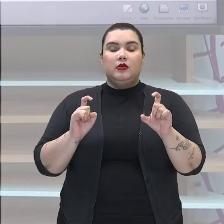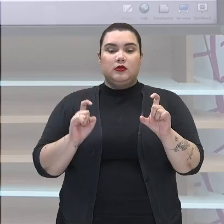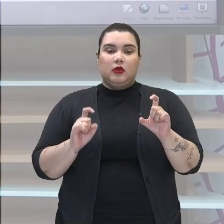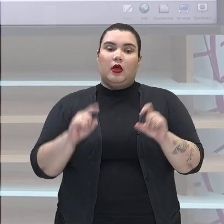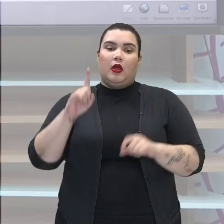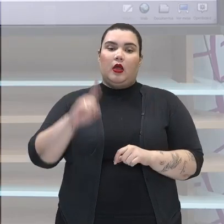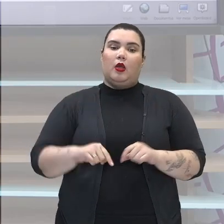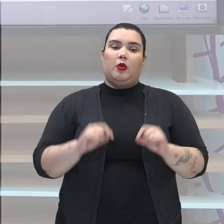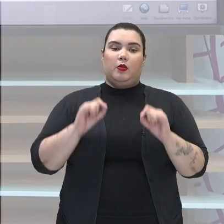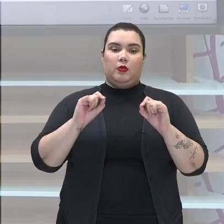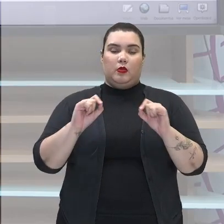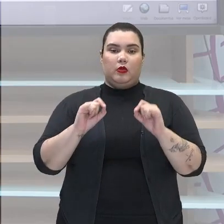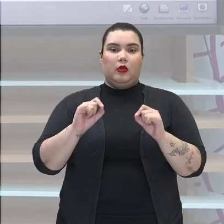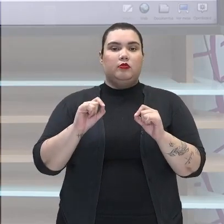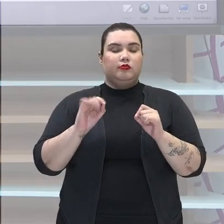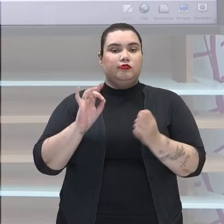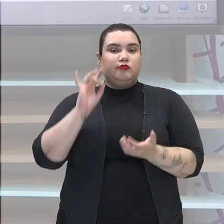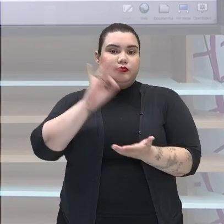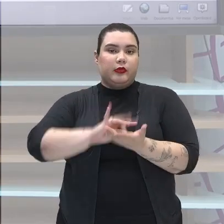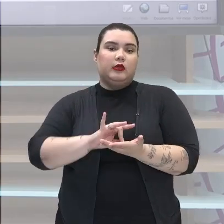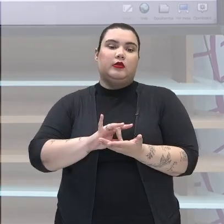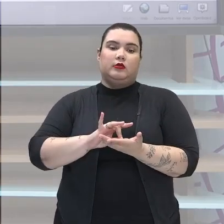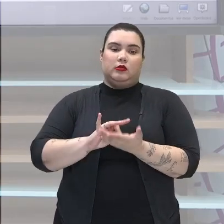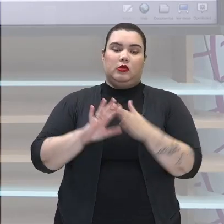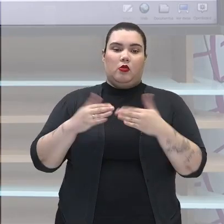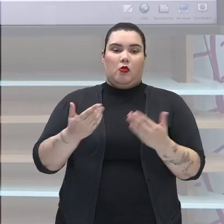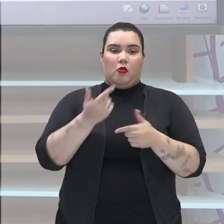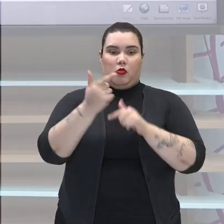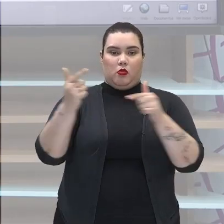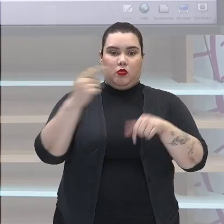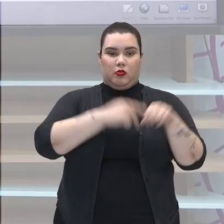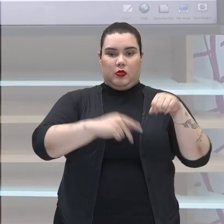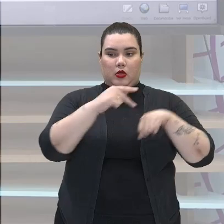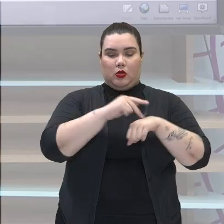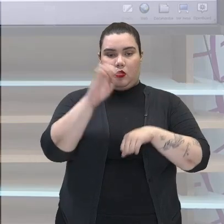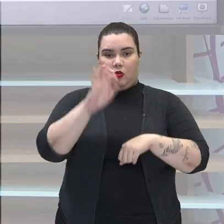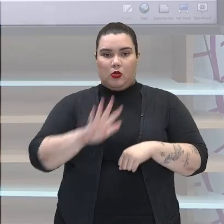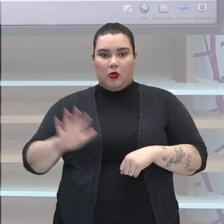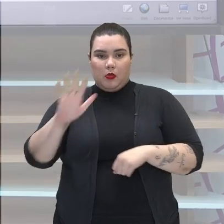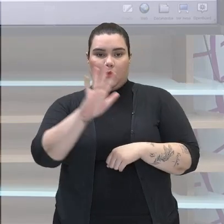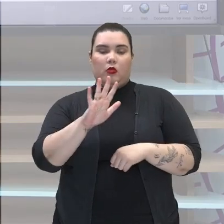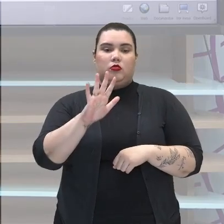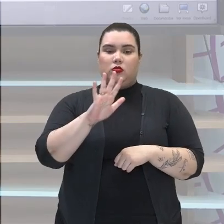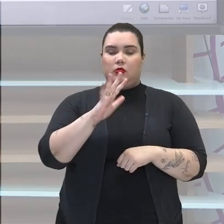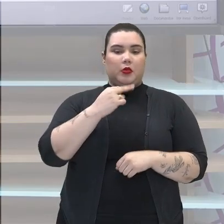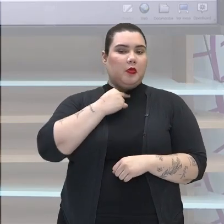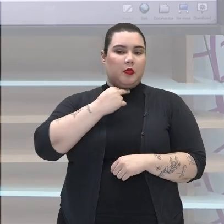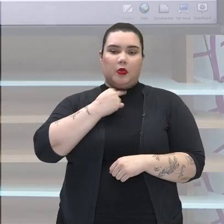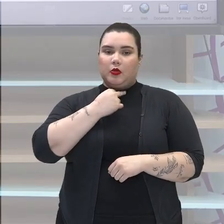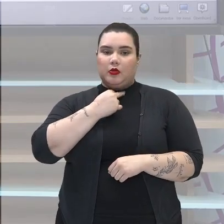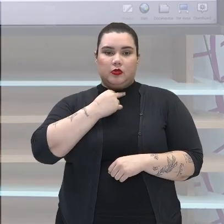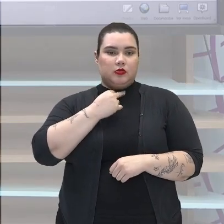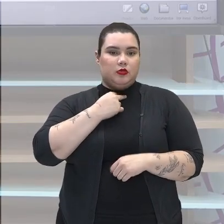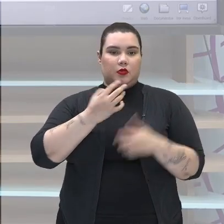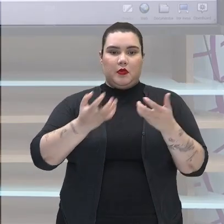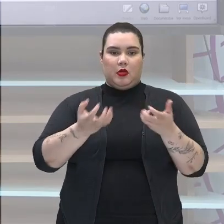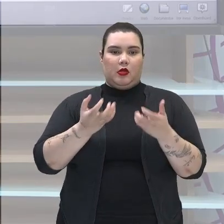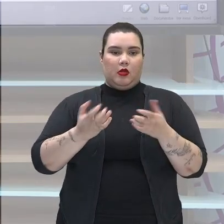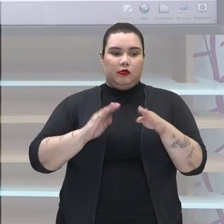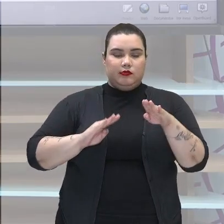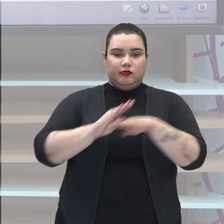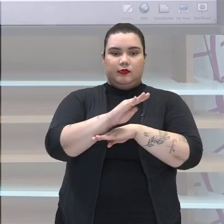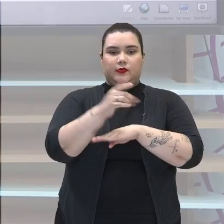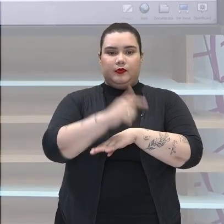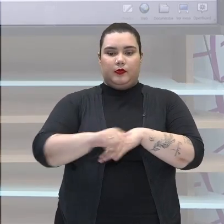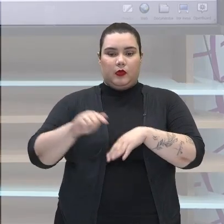ela é válida. Então, nenhum outro país europeu pode, né, querer avançar novamente